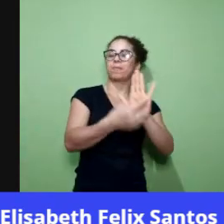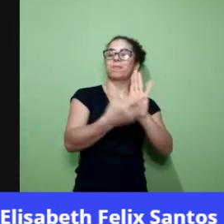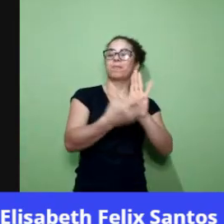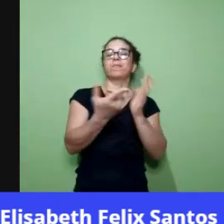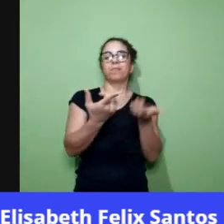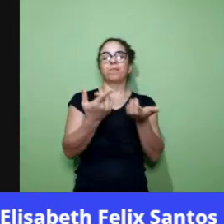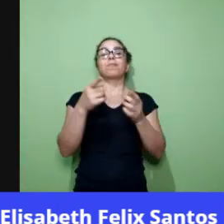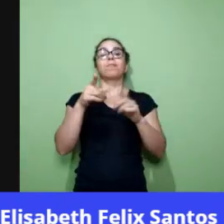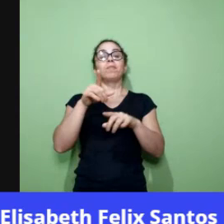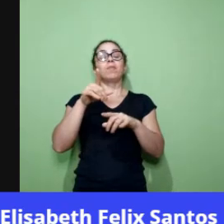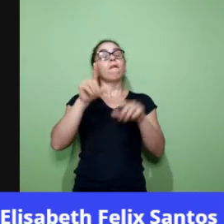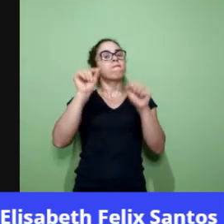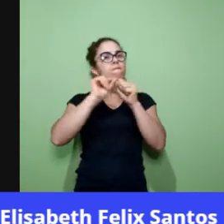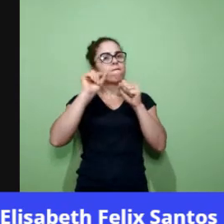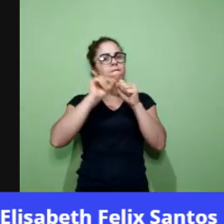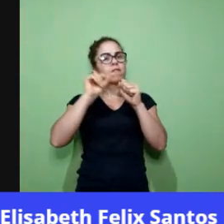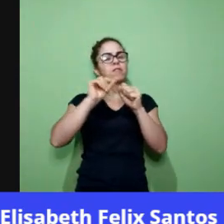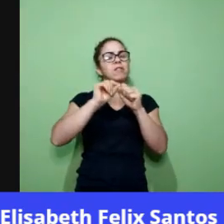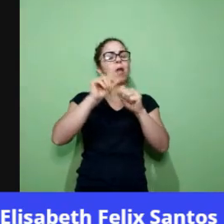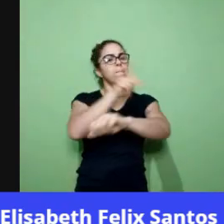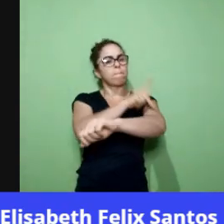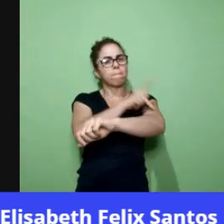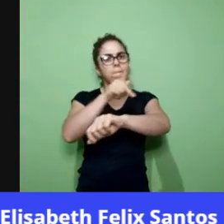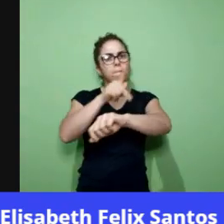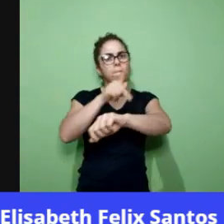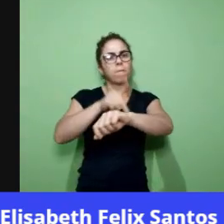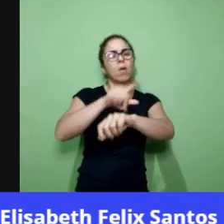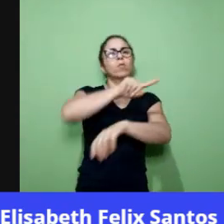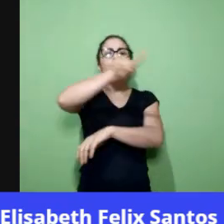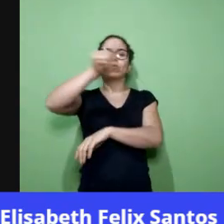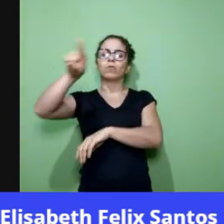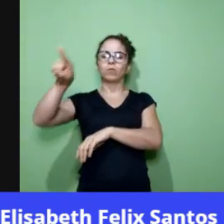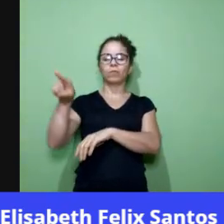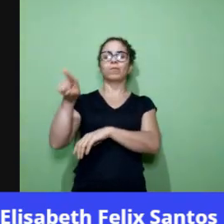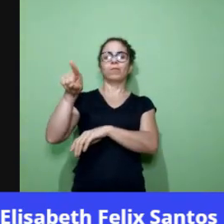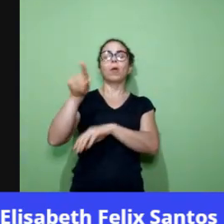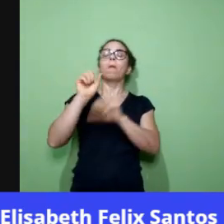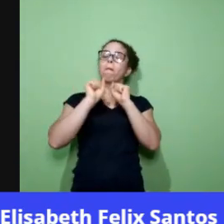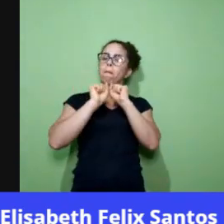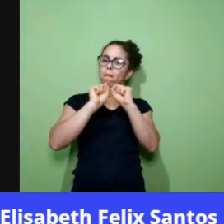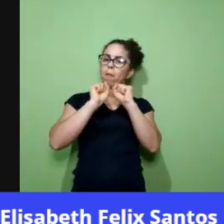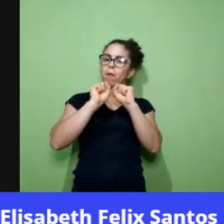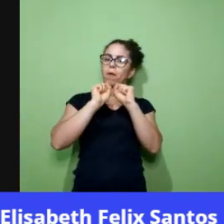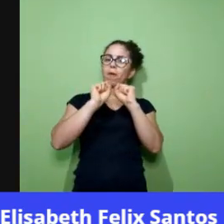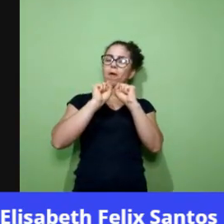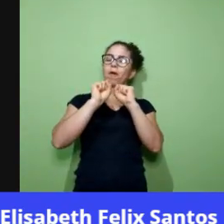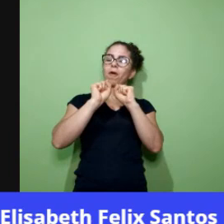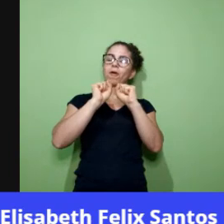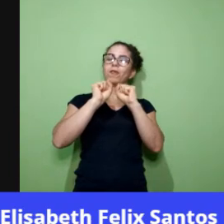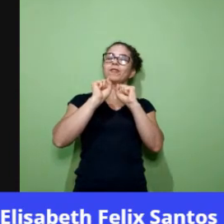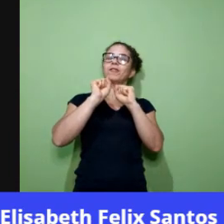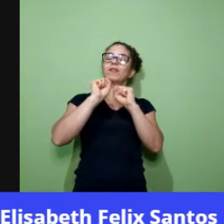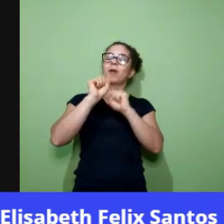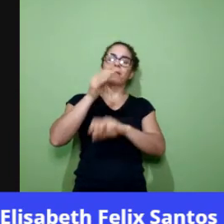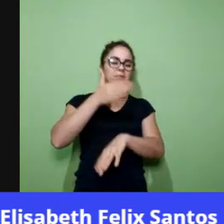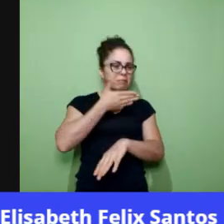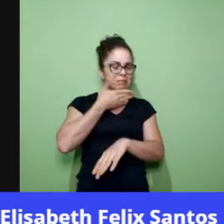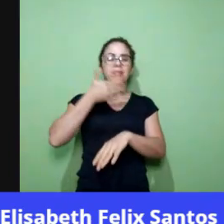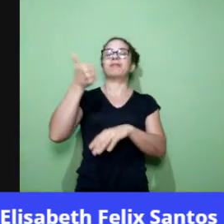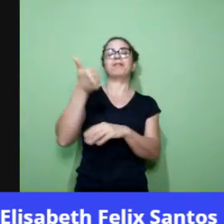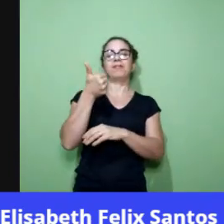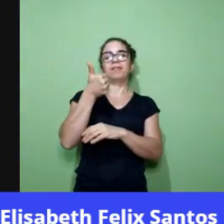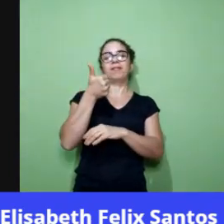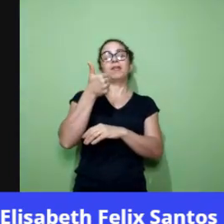fazer pedagógico de vocês possa ser acrescentado. A gente espera